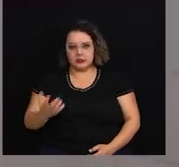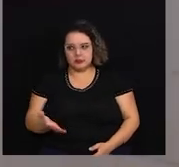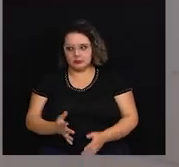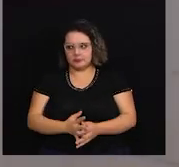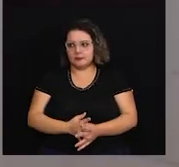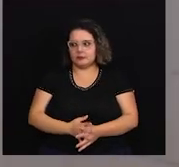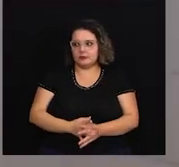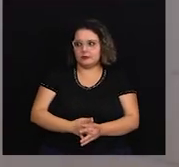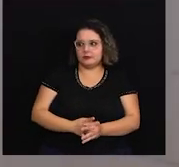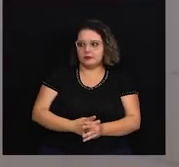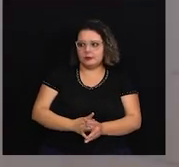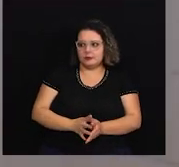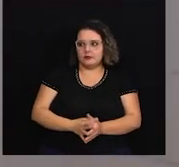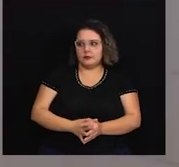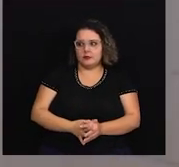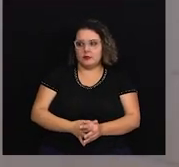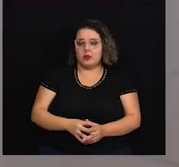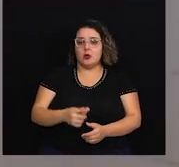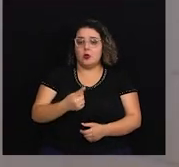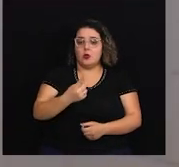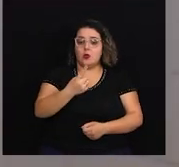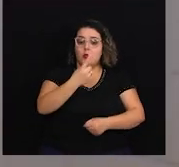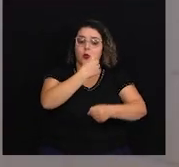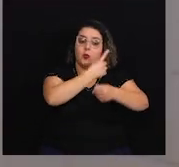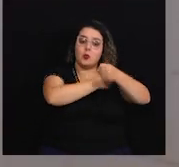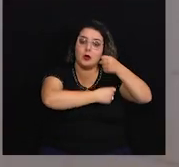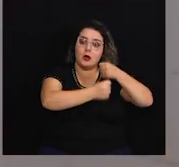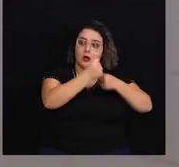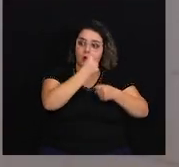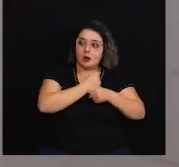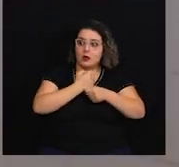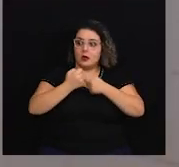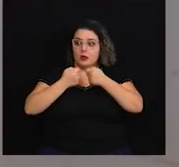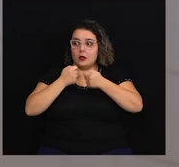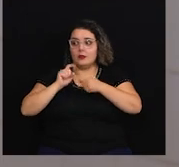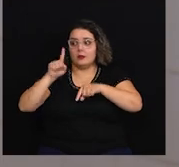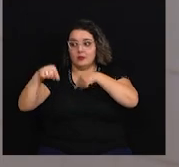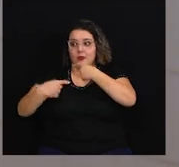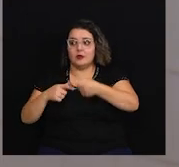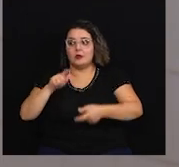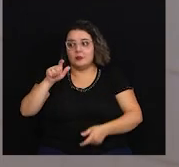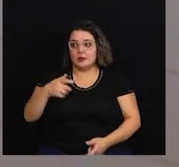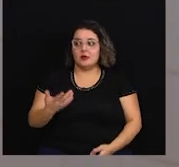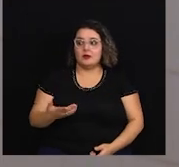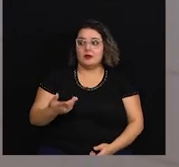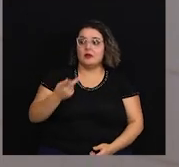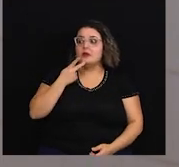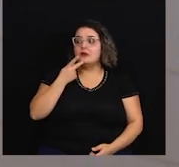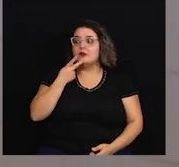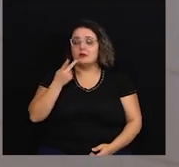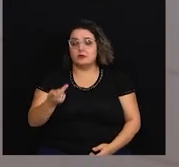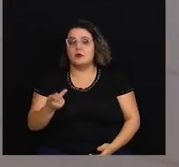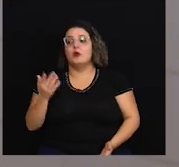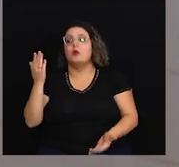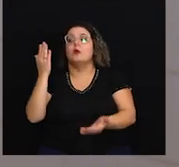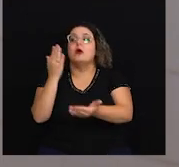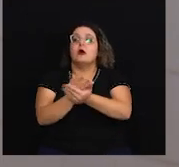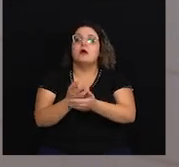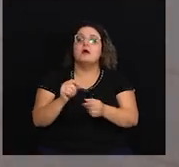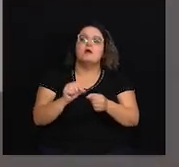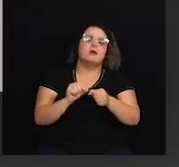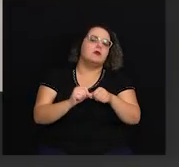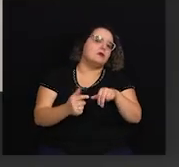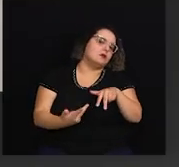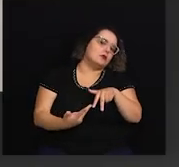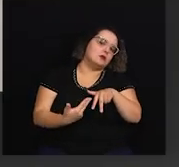já um ano antes dando entrevista para outro cara eu falei vou parar que eu te fazer uma cirurgia